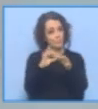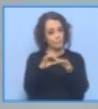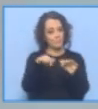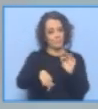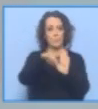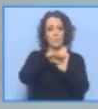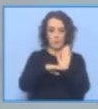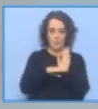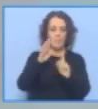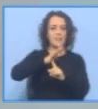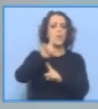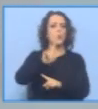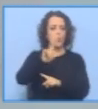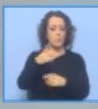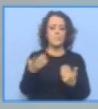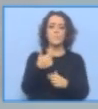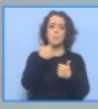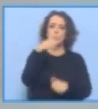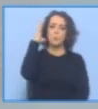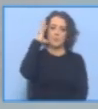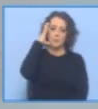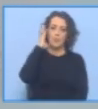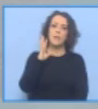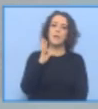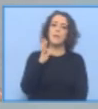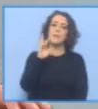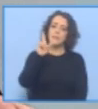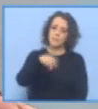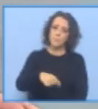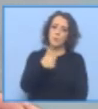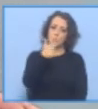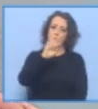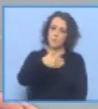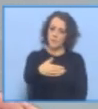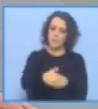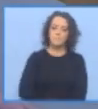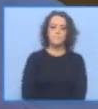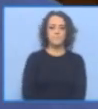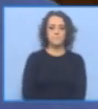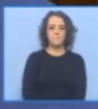Eclésia, é na Antena 1. Tenha então uma muito boa tarde e tenha também um bom fim de semana.